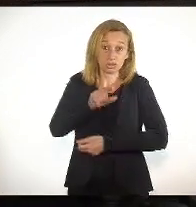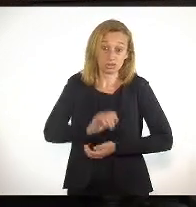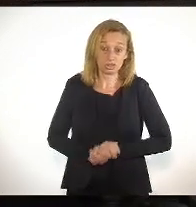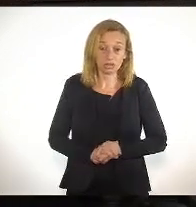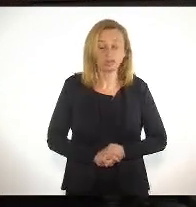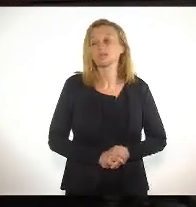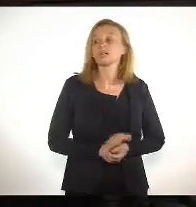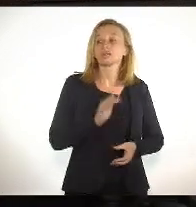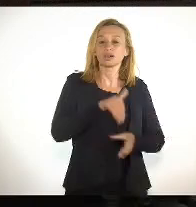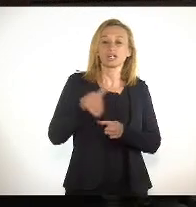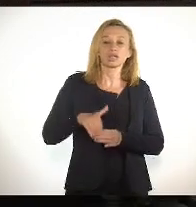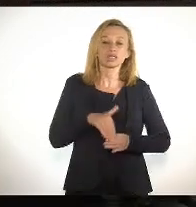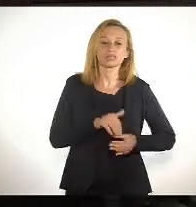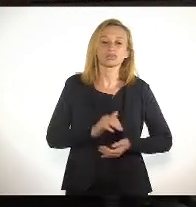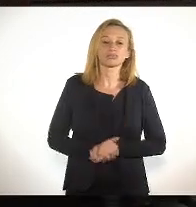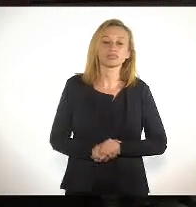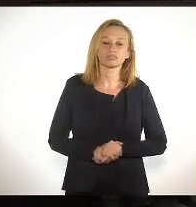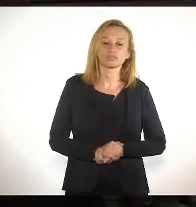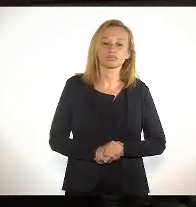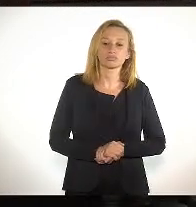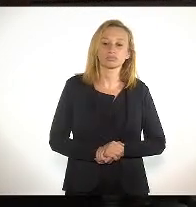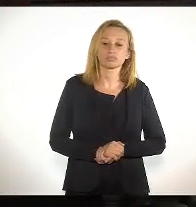à eleição de